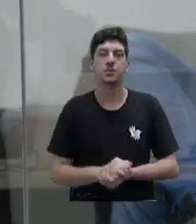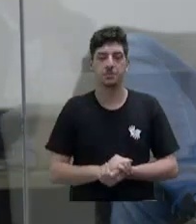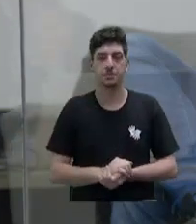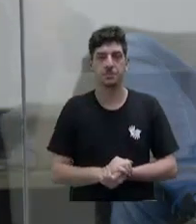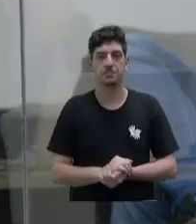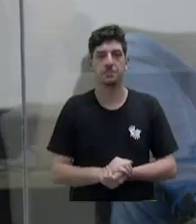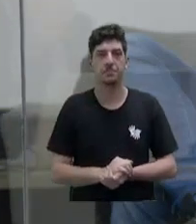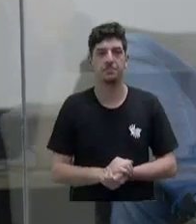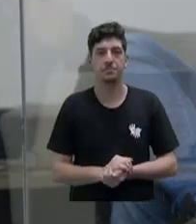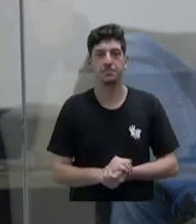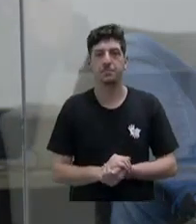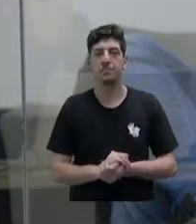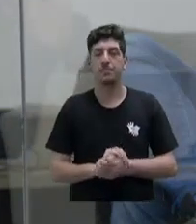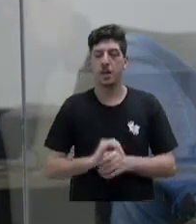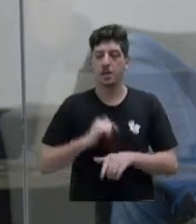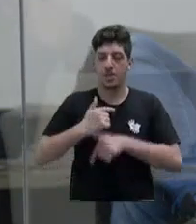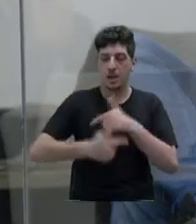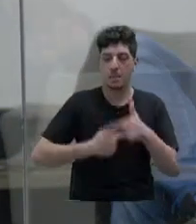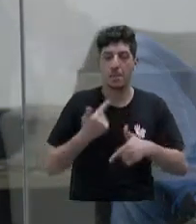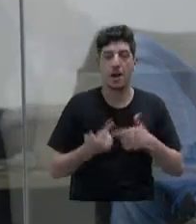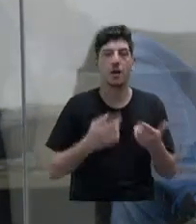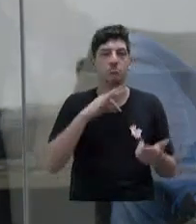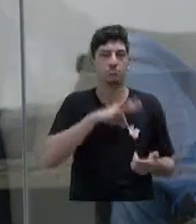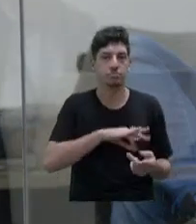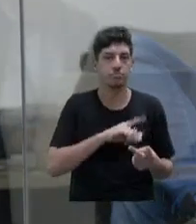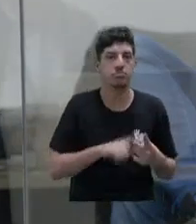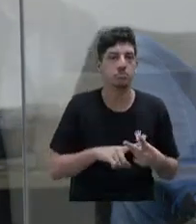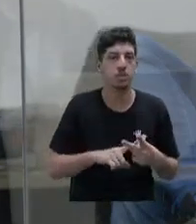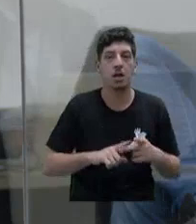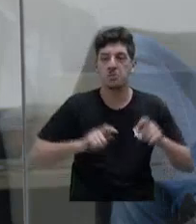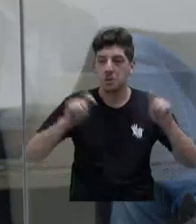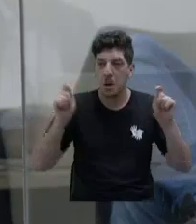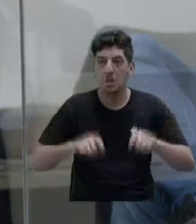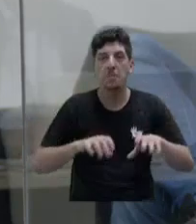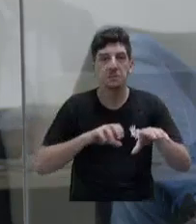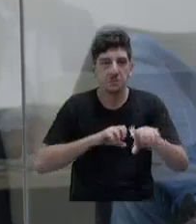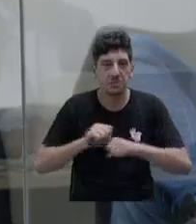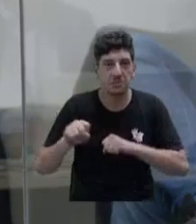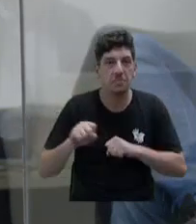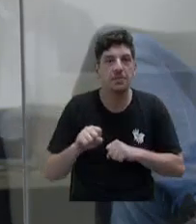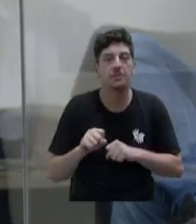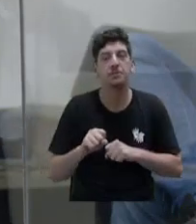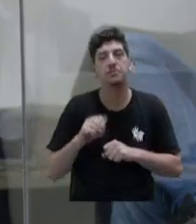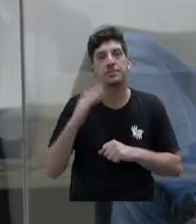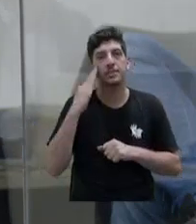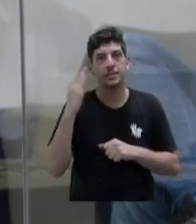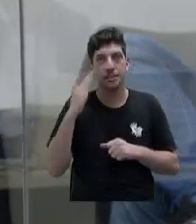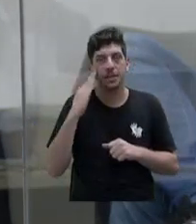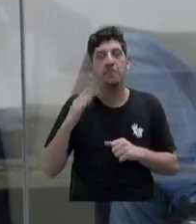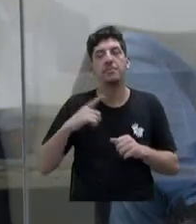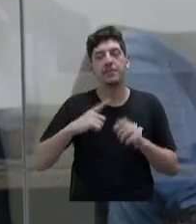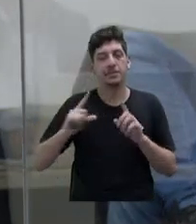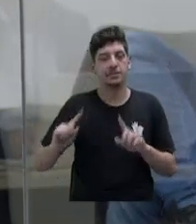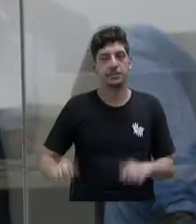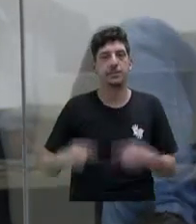geração de empregos, capacitação de mão de obras. Eu sei que é